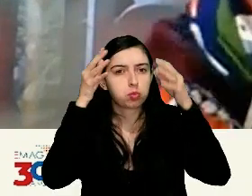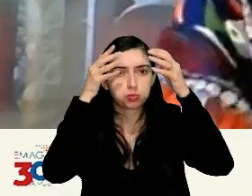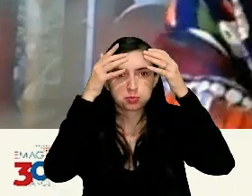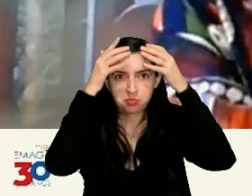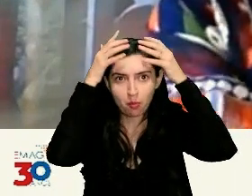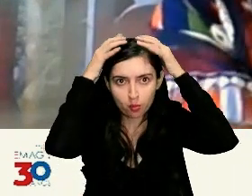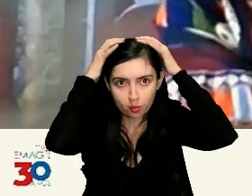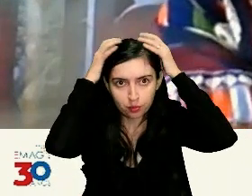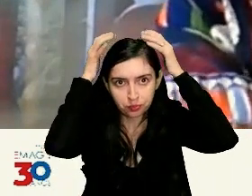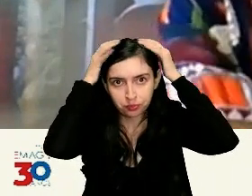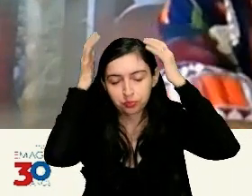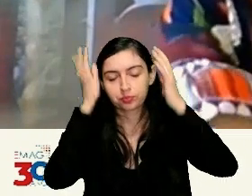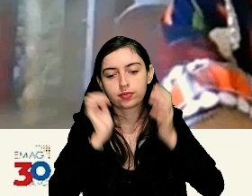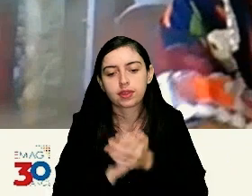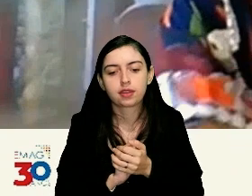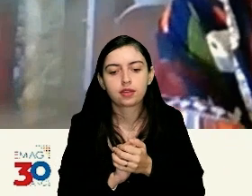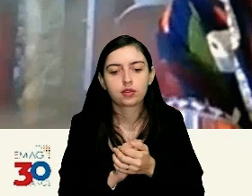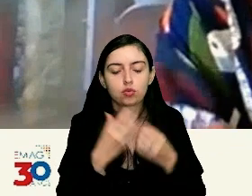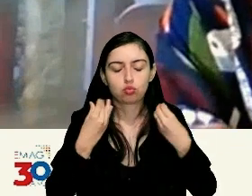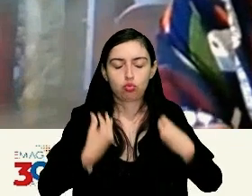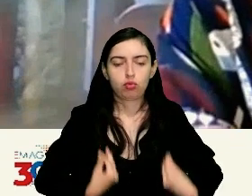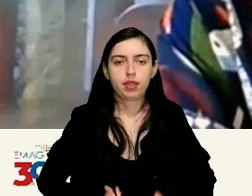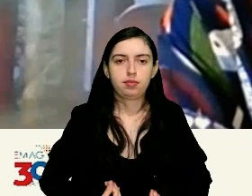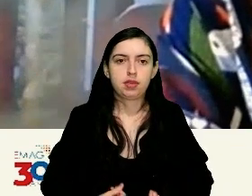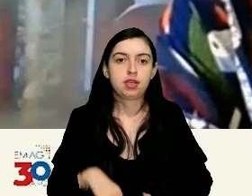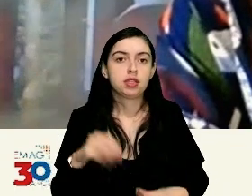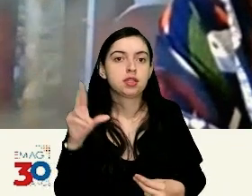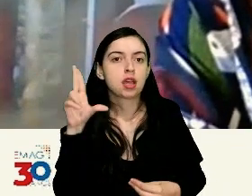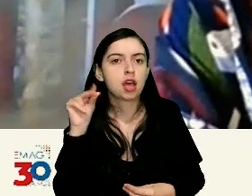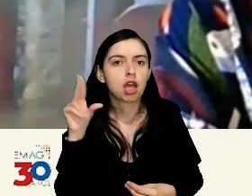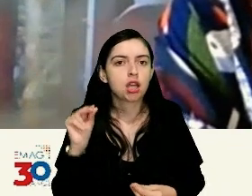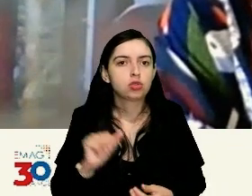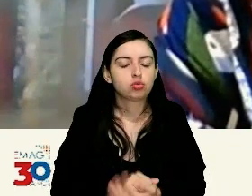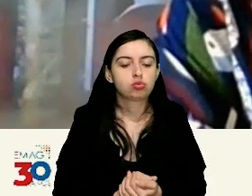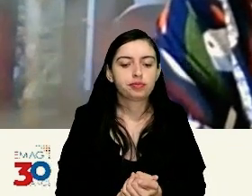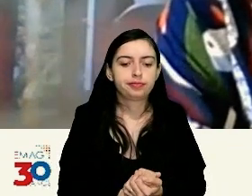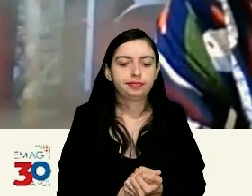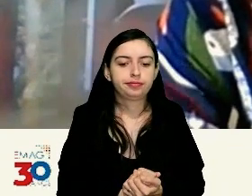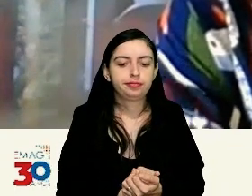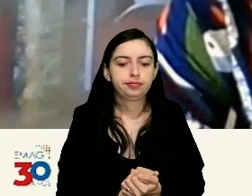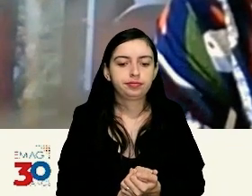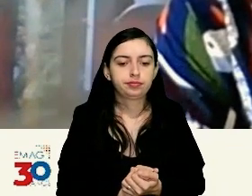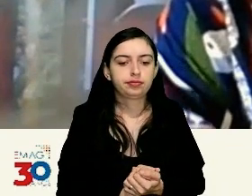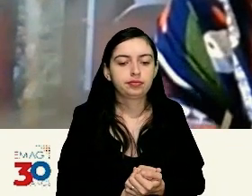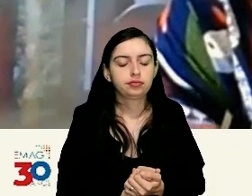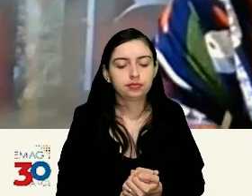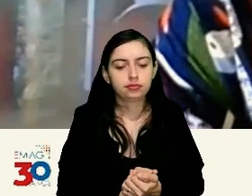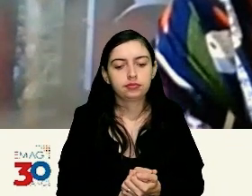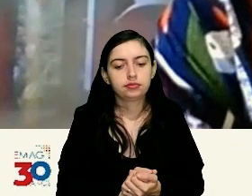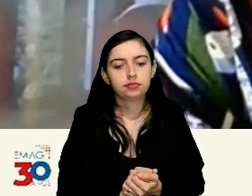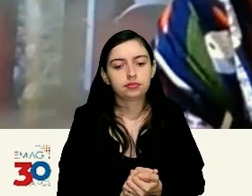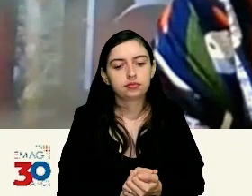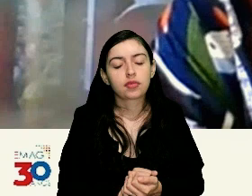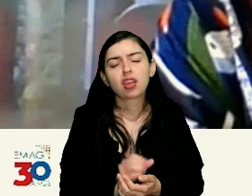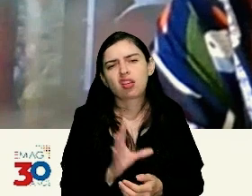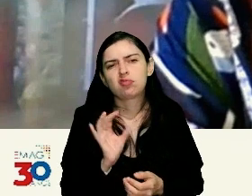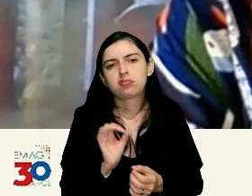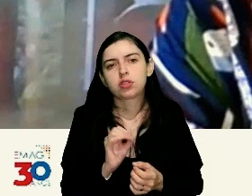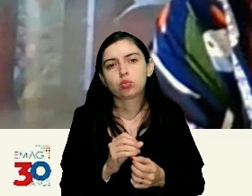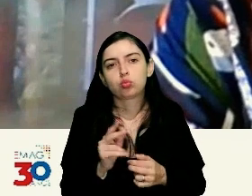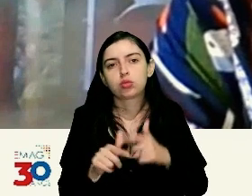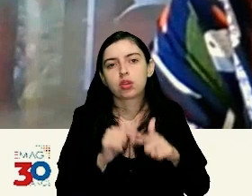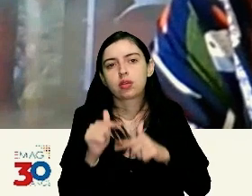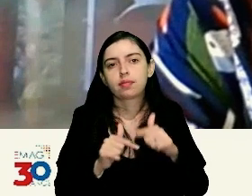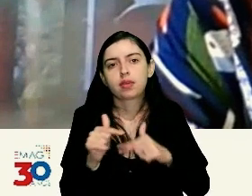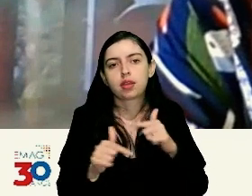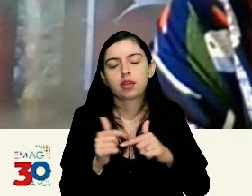Estou usando uma camisa azul, uma camisa azul. E acho que é isso. Trabalho agora